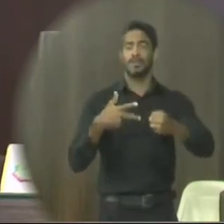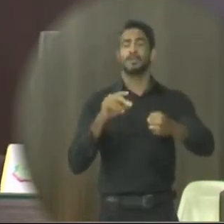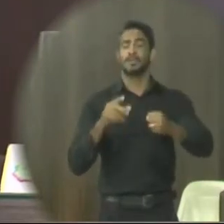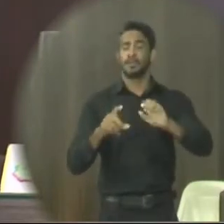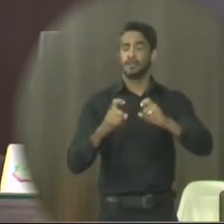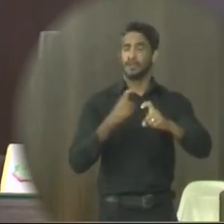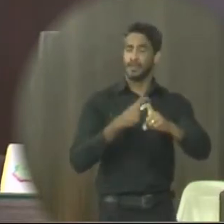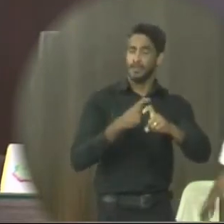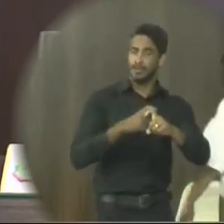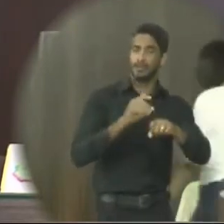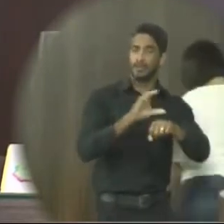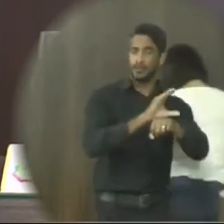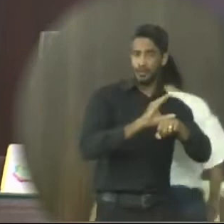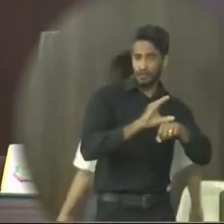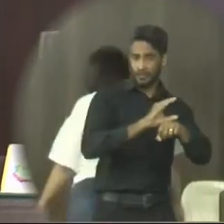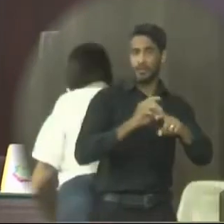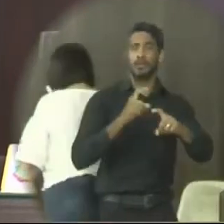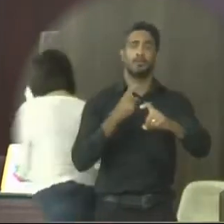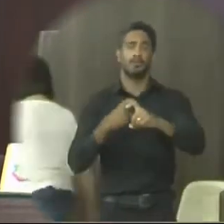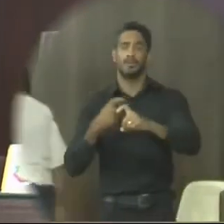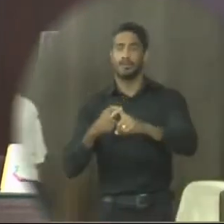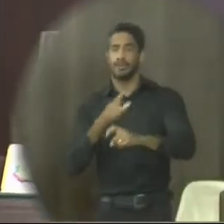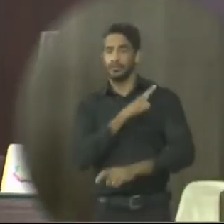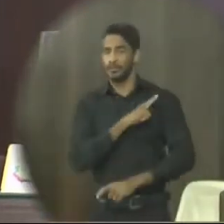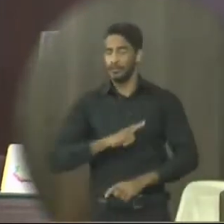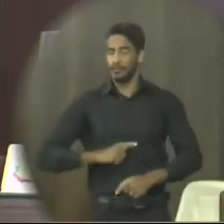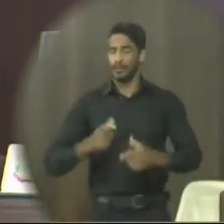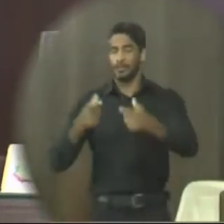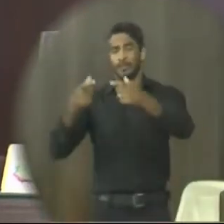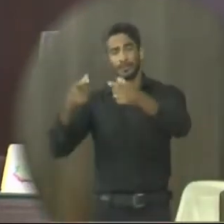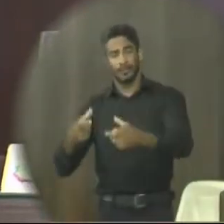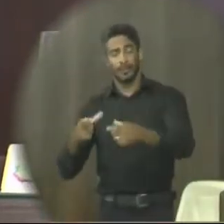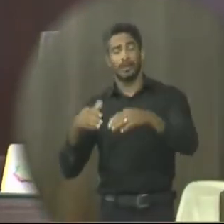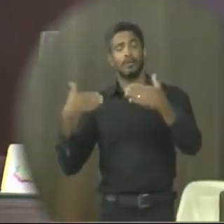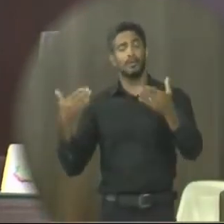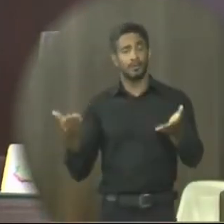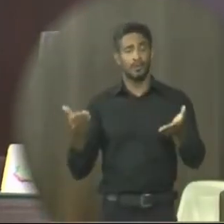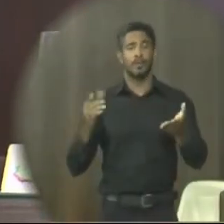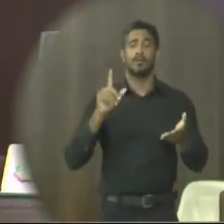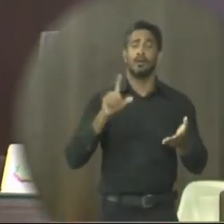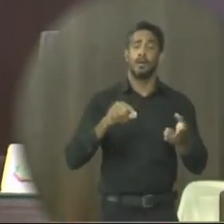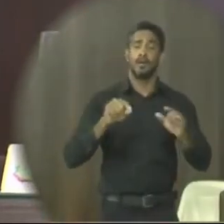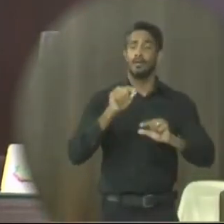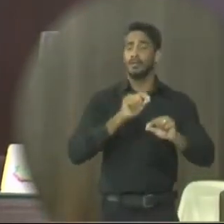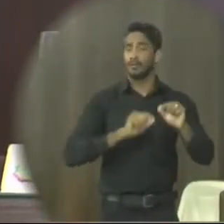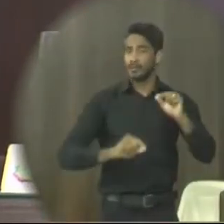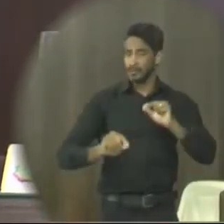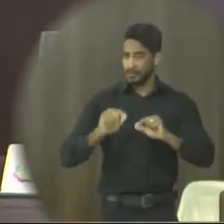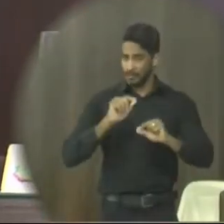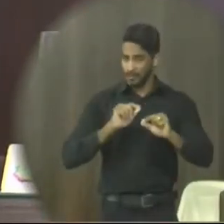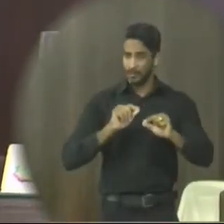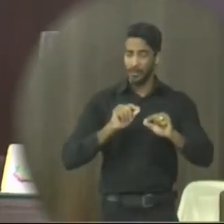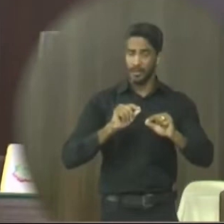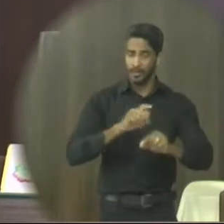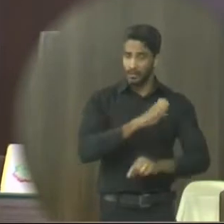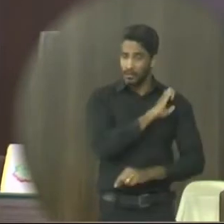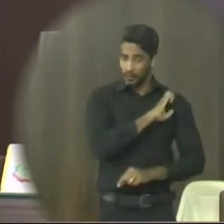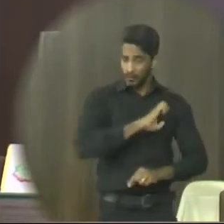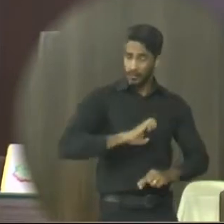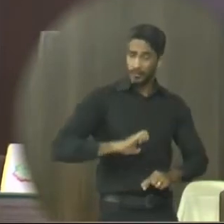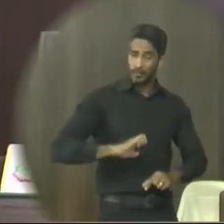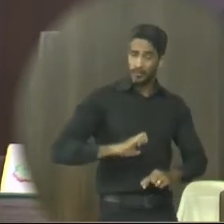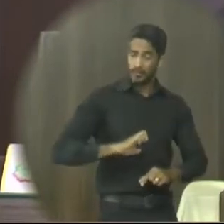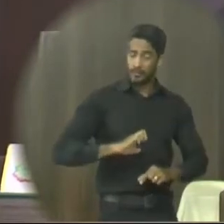excessivo se aos do governo local. É, se disso que incumbe exclusivamente no Poder Executivo